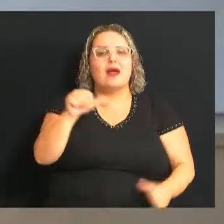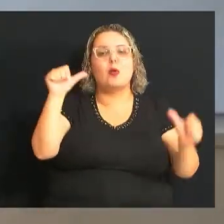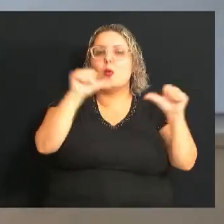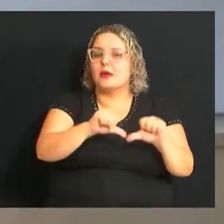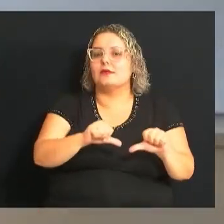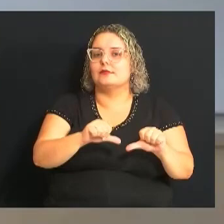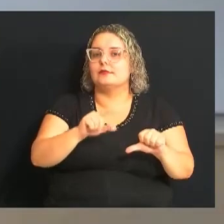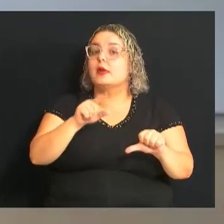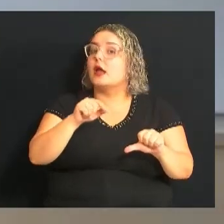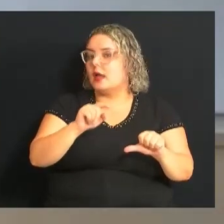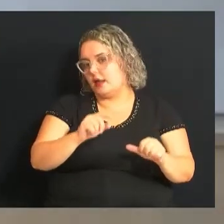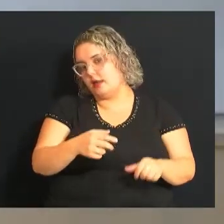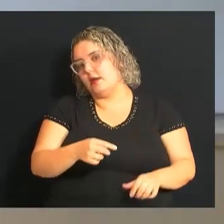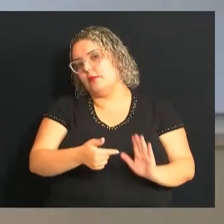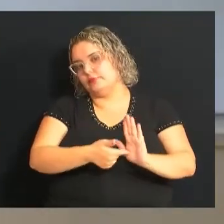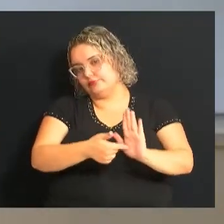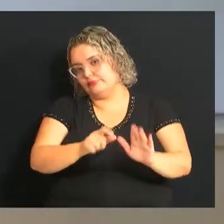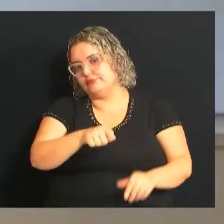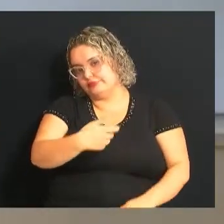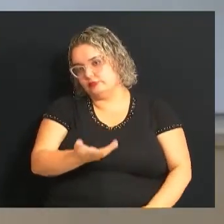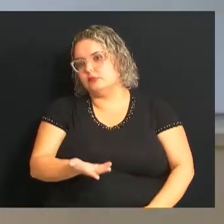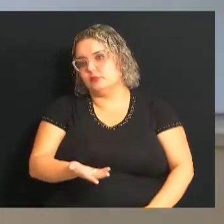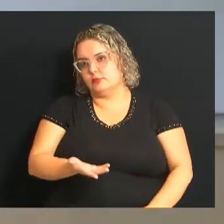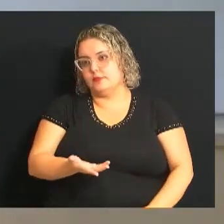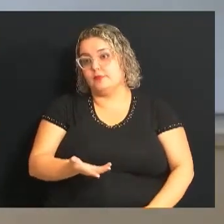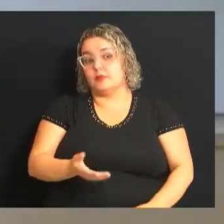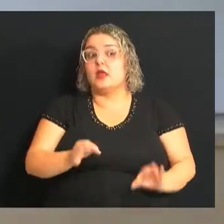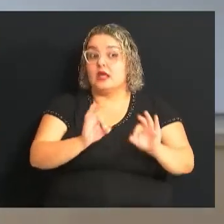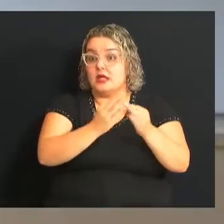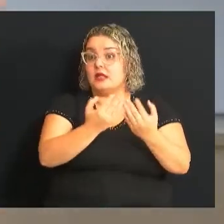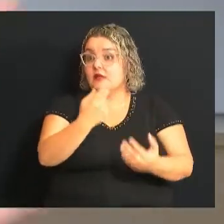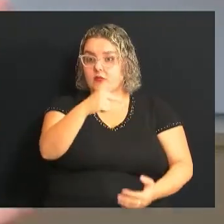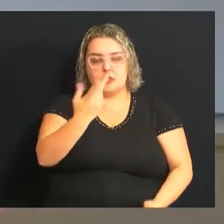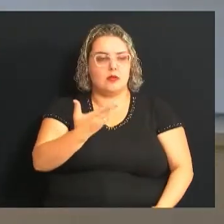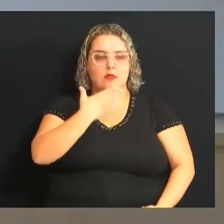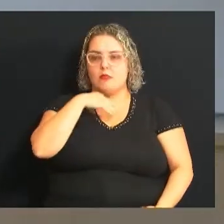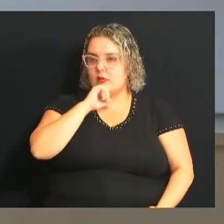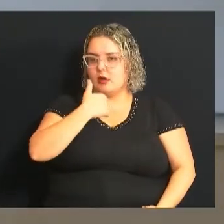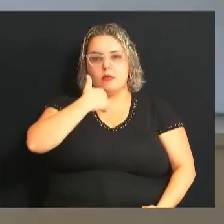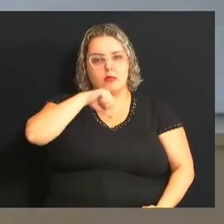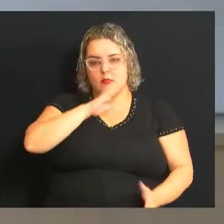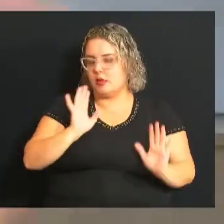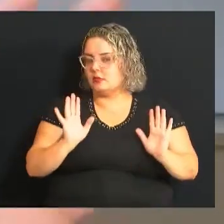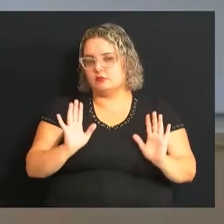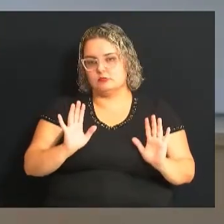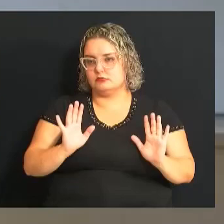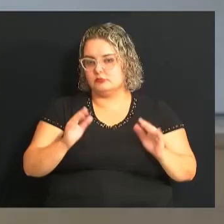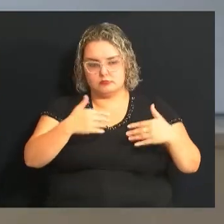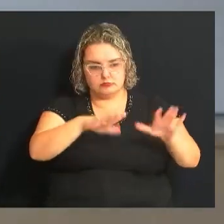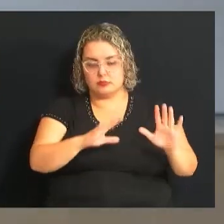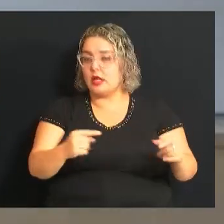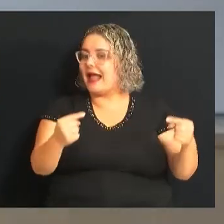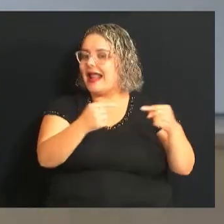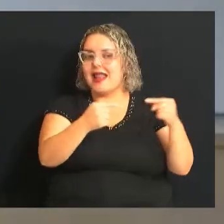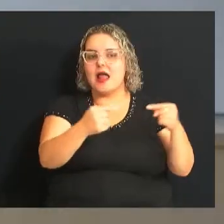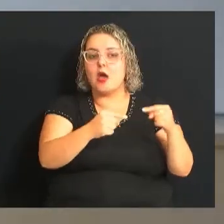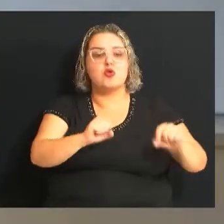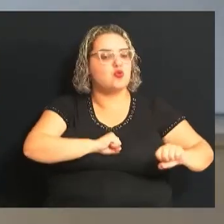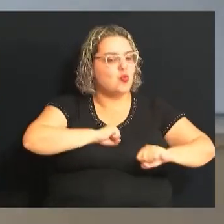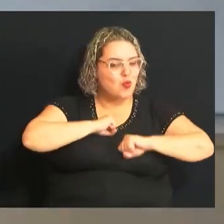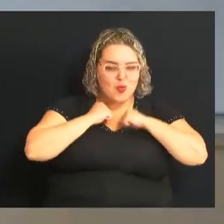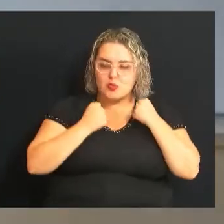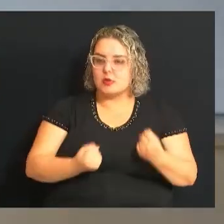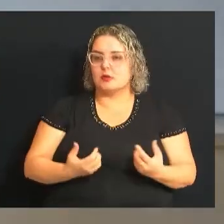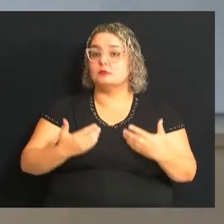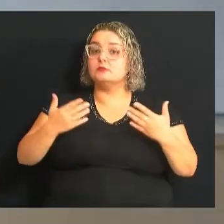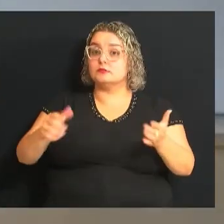sinal. Tudo que vem do outro e da família de origem daquela pessoa, seja o pai ou a mãe, a criança vê como negativo e ela odeia. Então, assim,